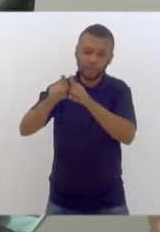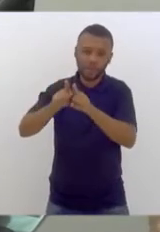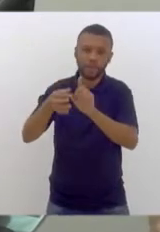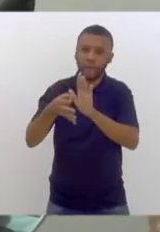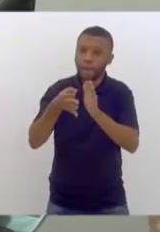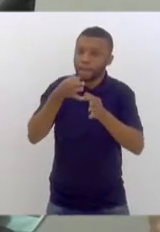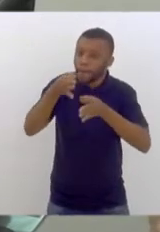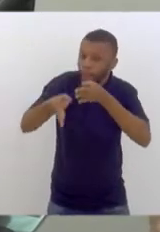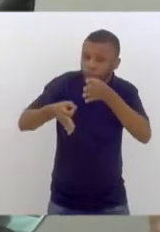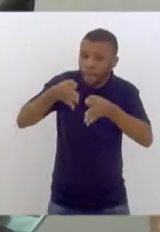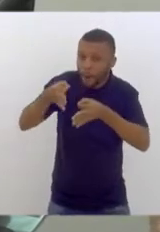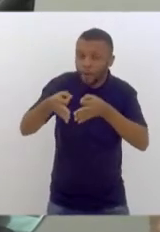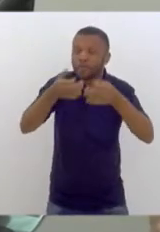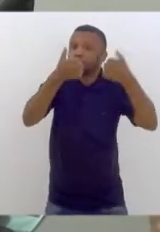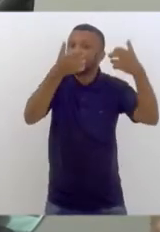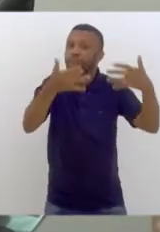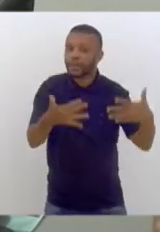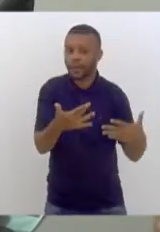ao Estado. Né?